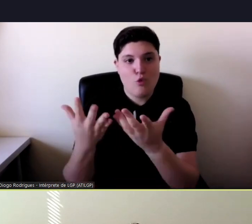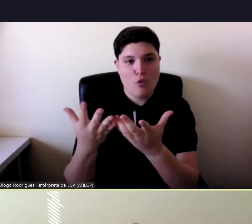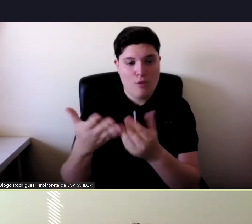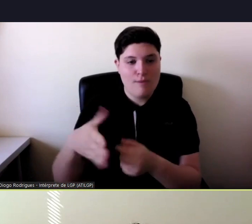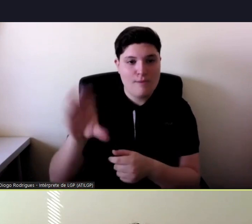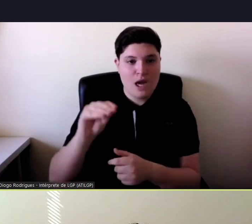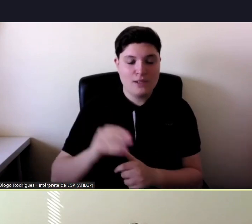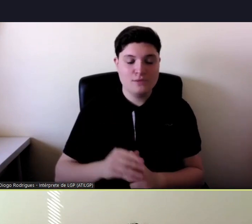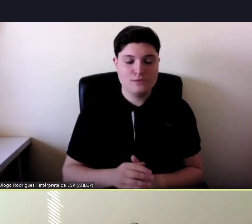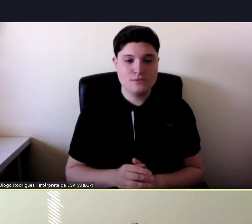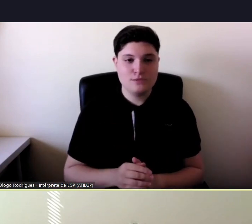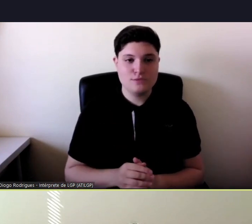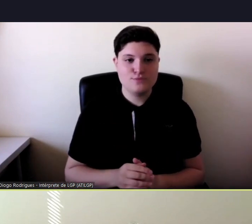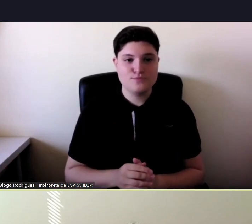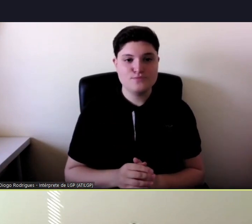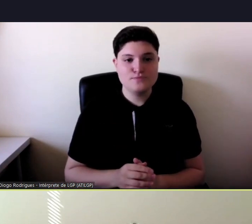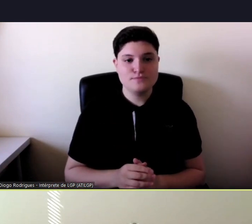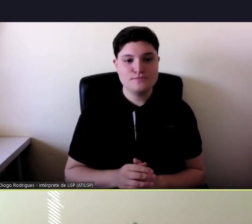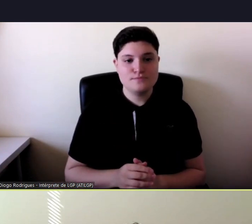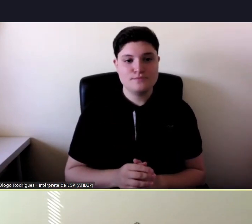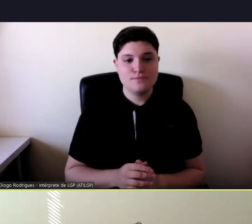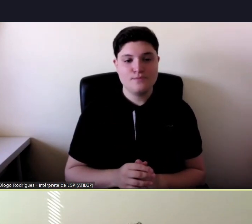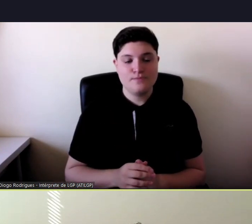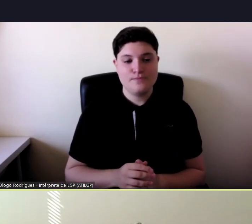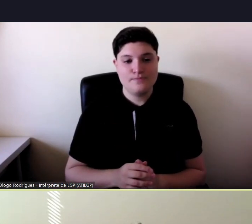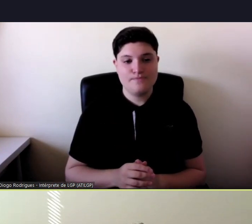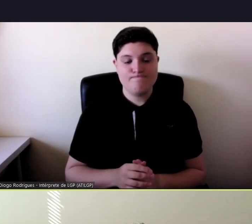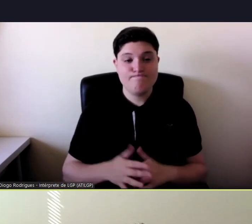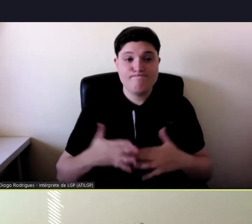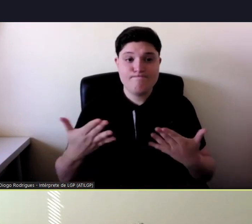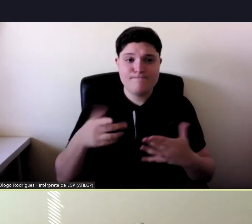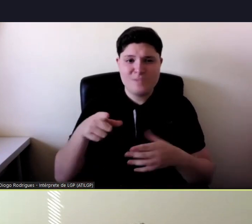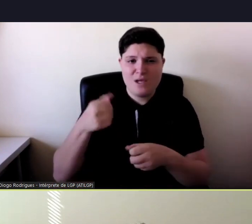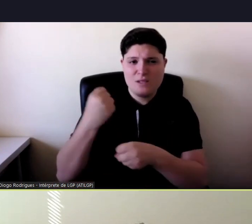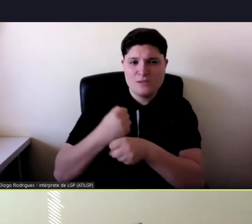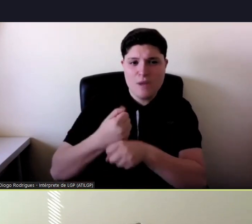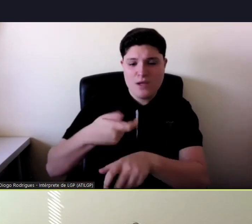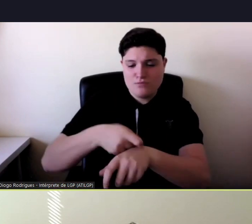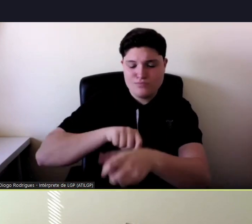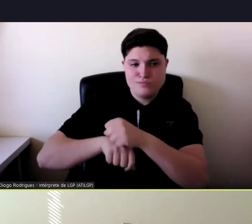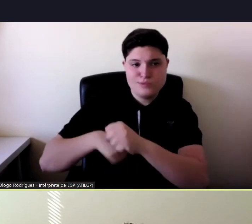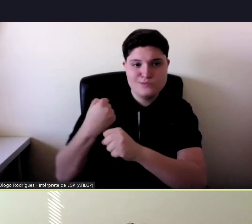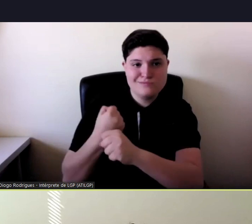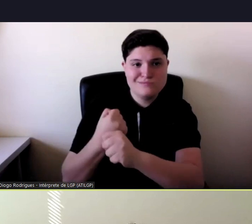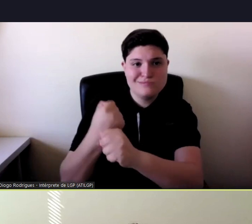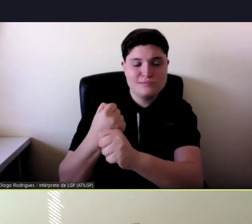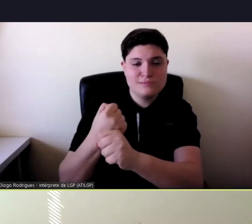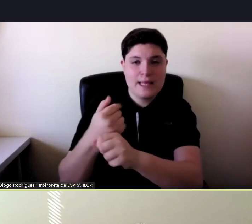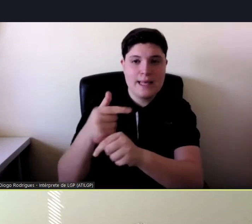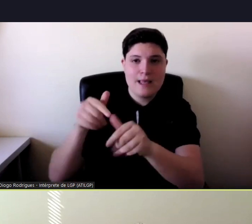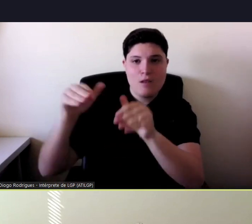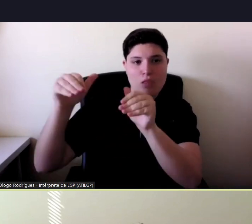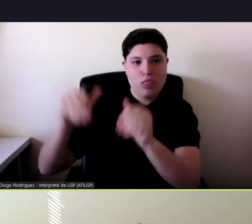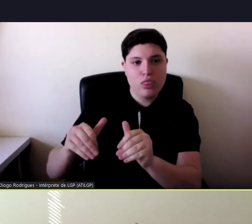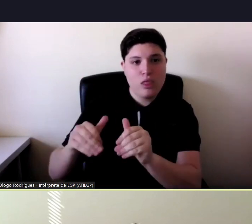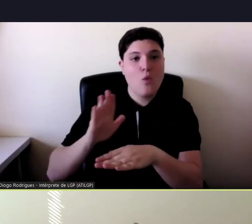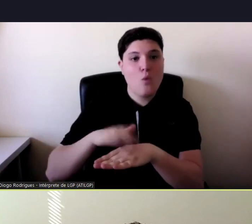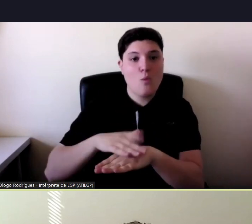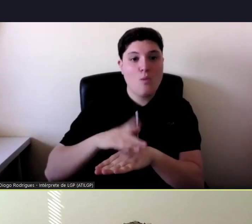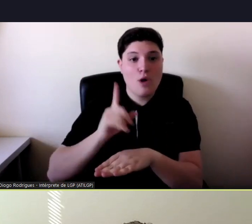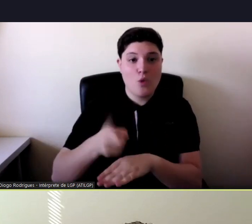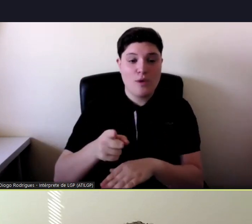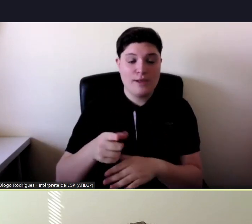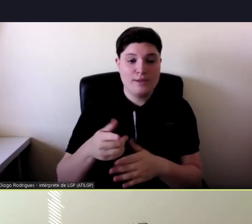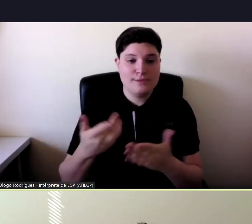aumentar esta capacidade. Esta fraca eficiência de trabalho, entre outros fatores, está relacionada claramente com a baixa